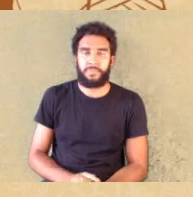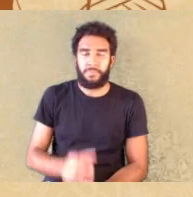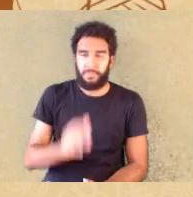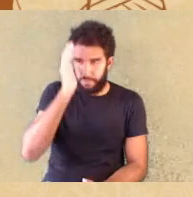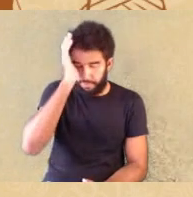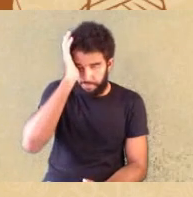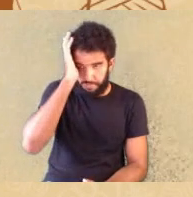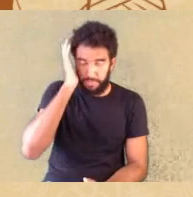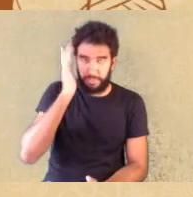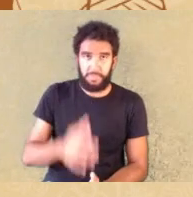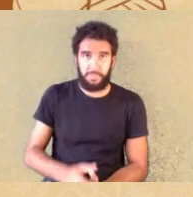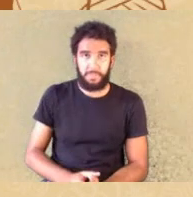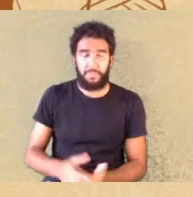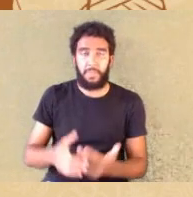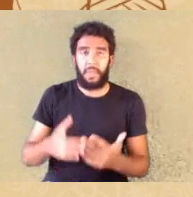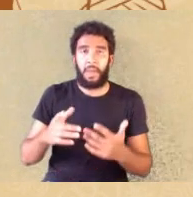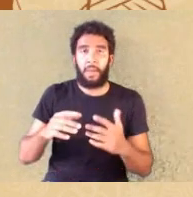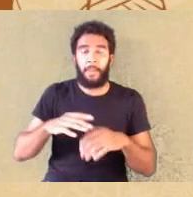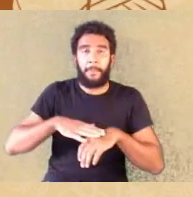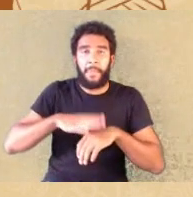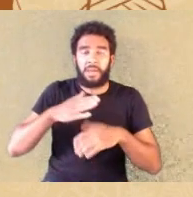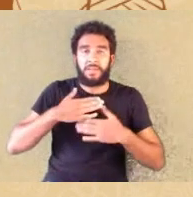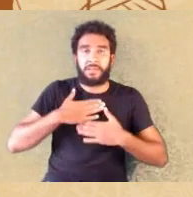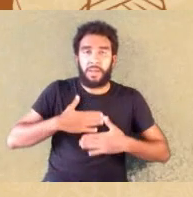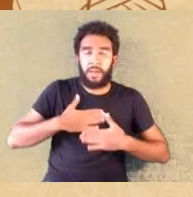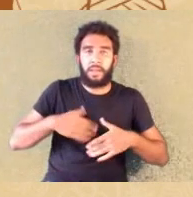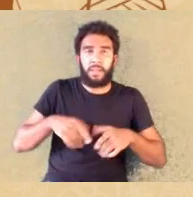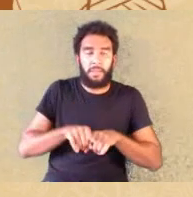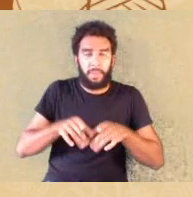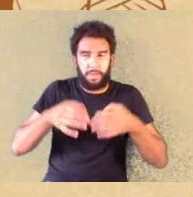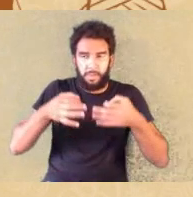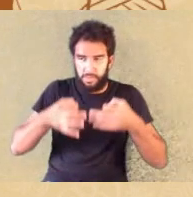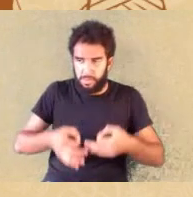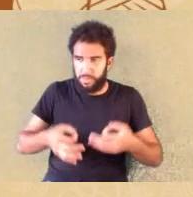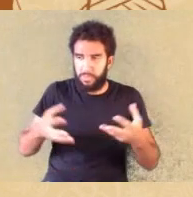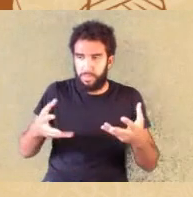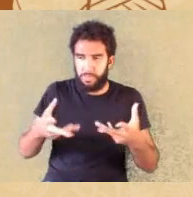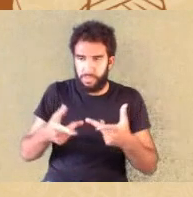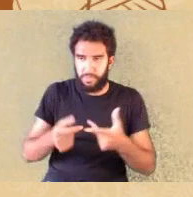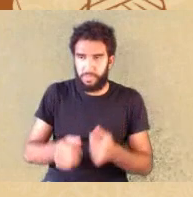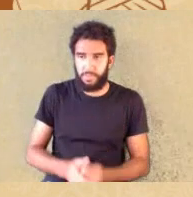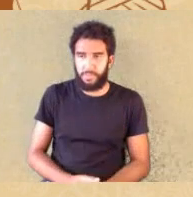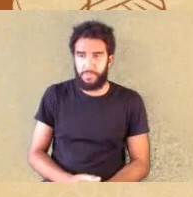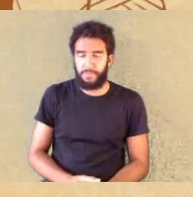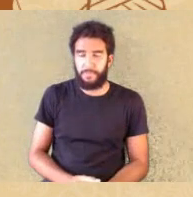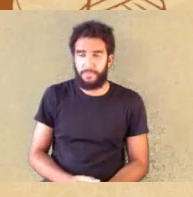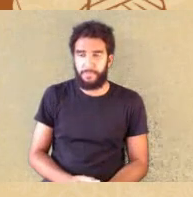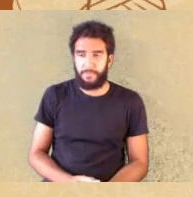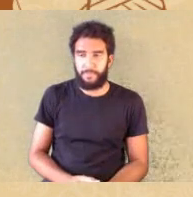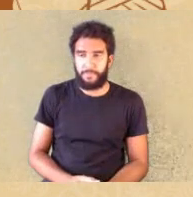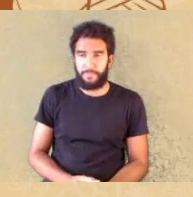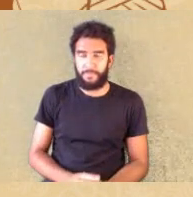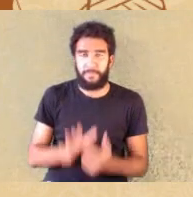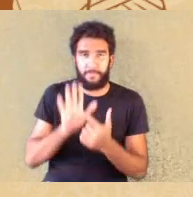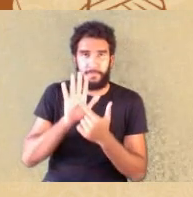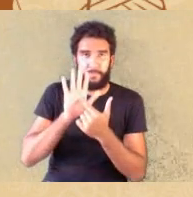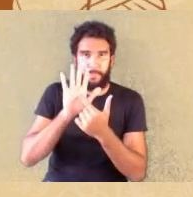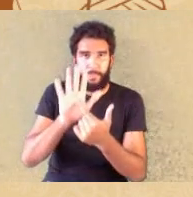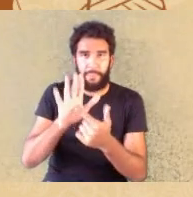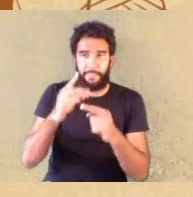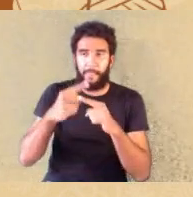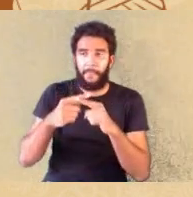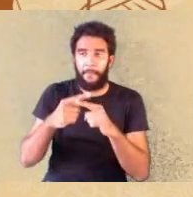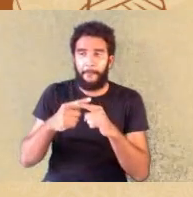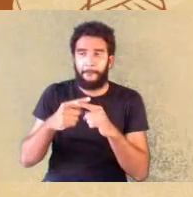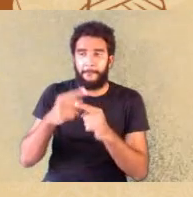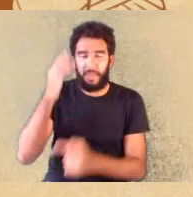inspirado no meu pai, mais tranquilo e de uma dignidade enorme. Eu acho que eu vou avançar aqui, porque é muita teoria, muito livro